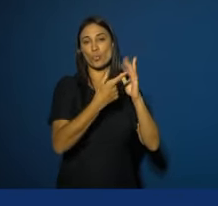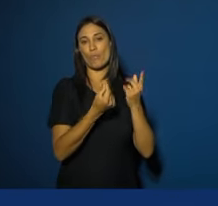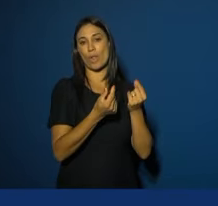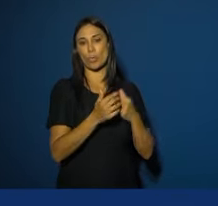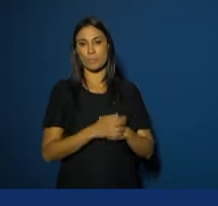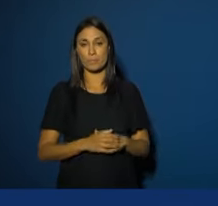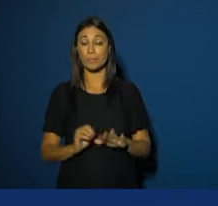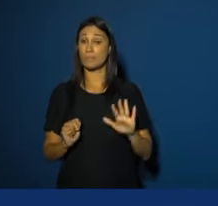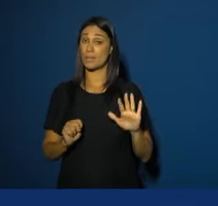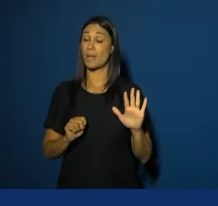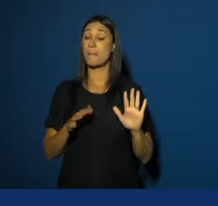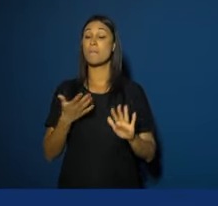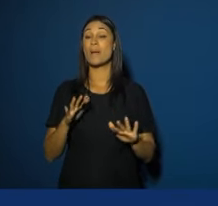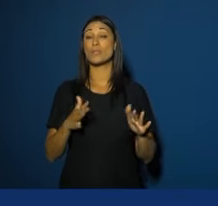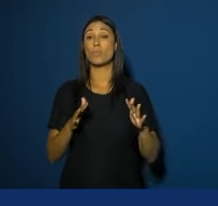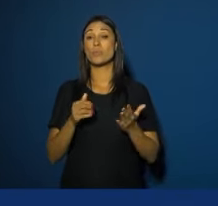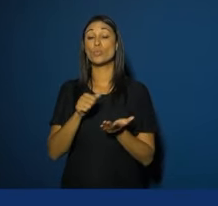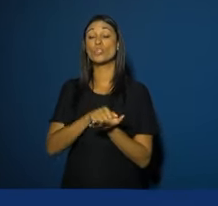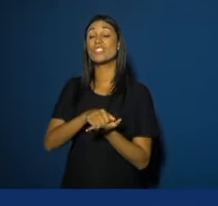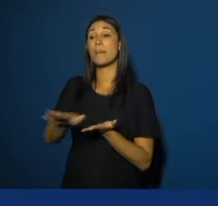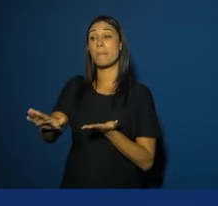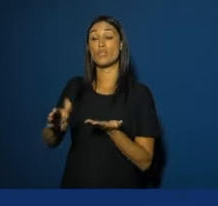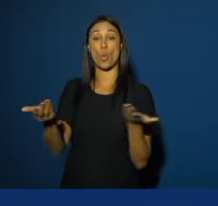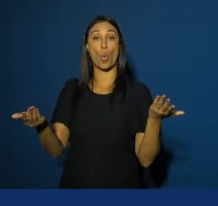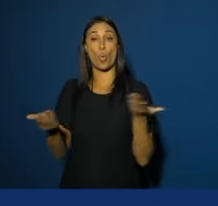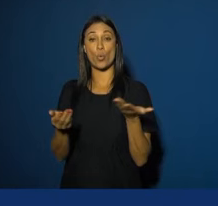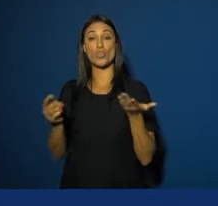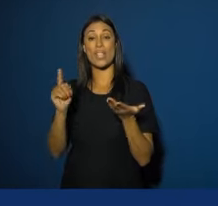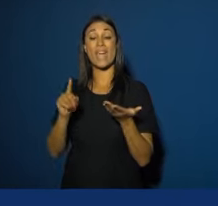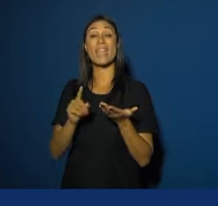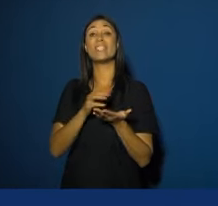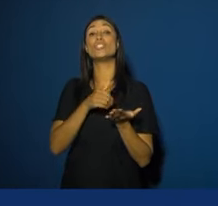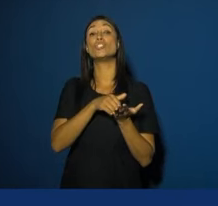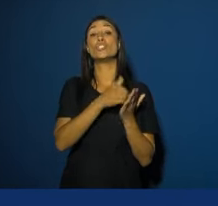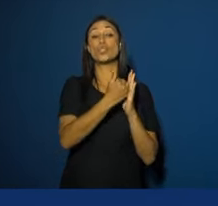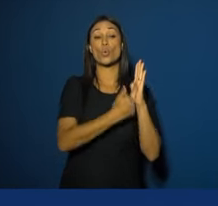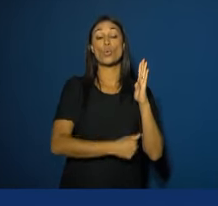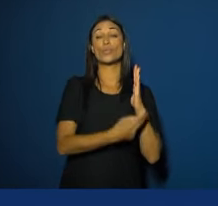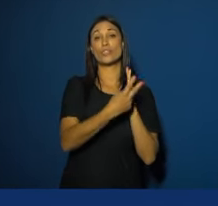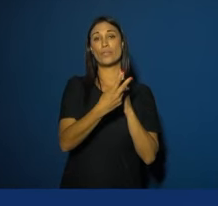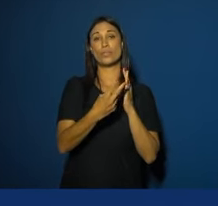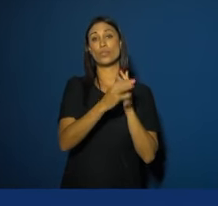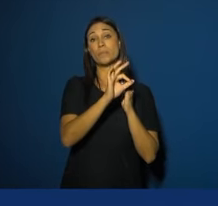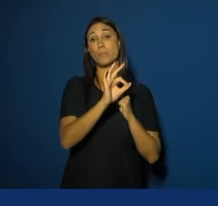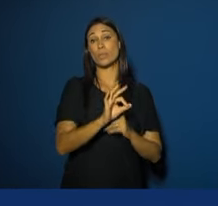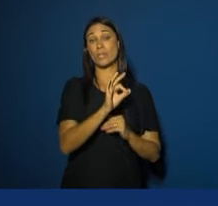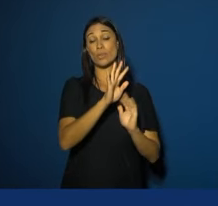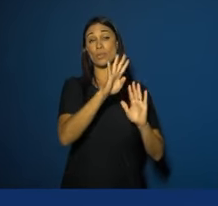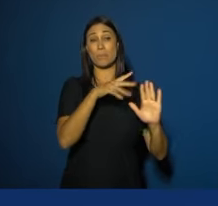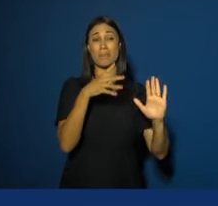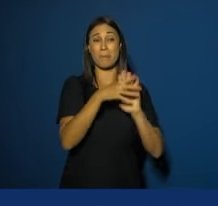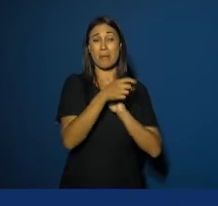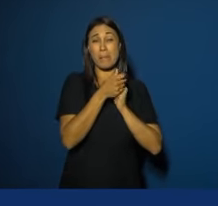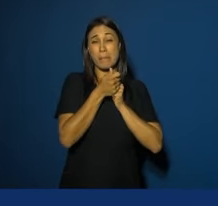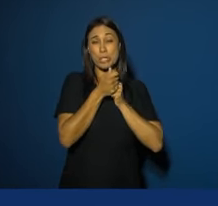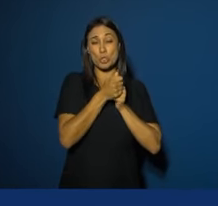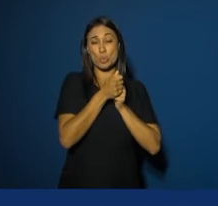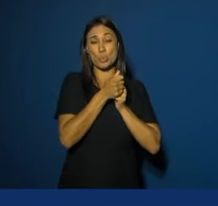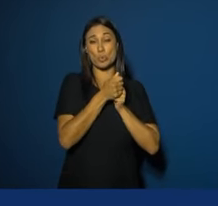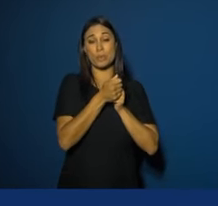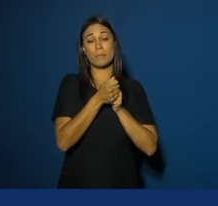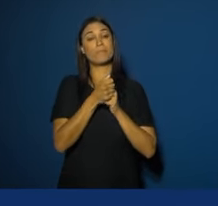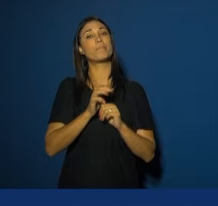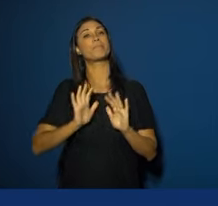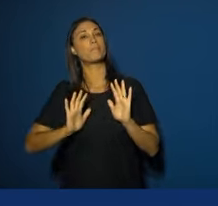preço a média do denit hoje é de desconto em torno de 22% numa tabela que é apertada é aí que eu